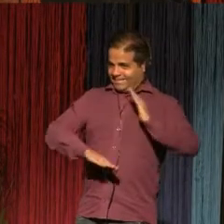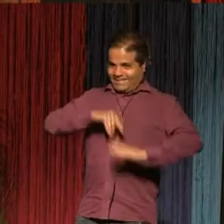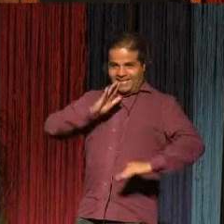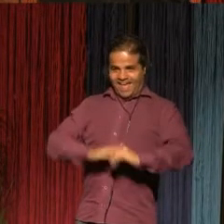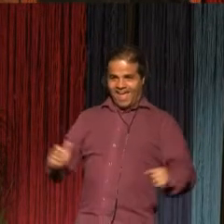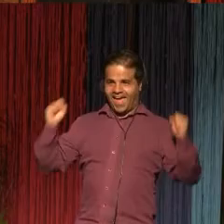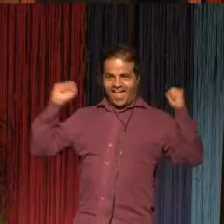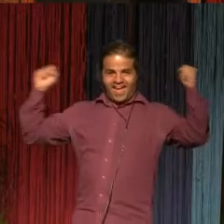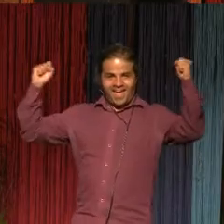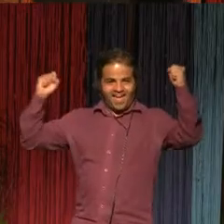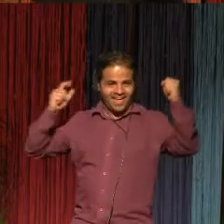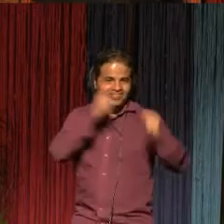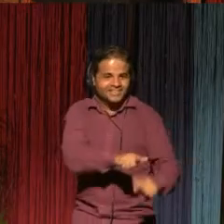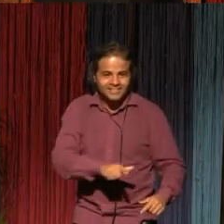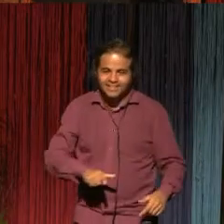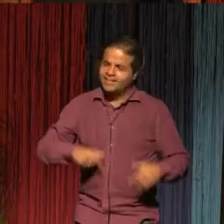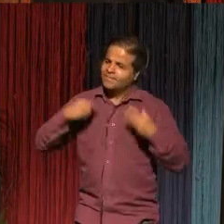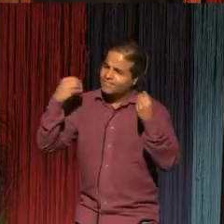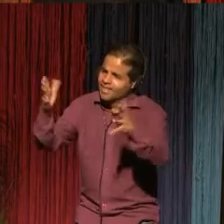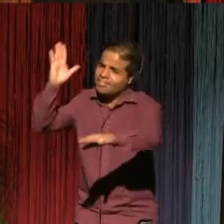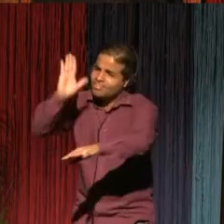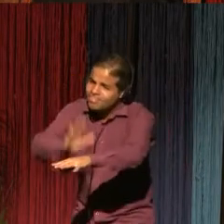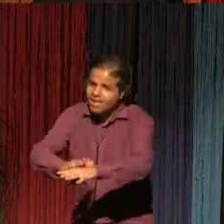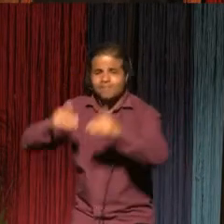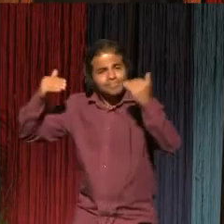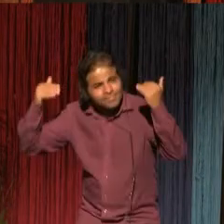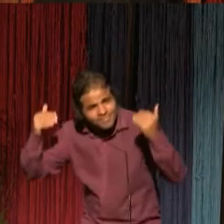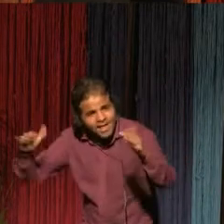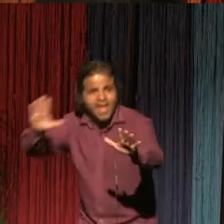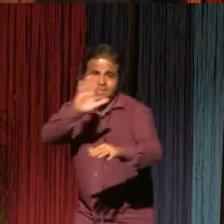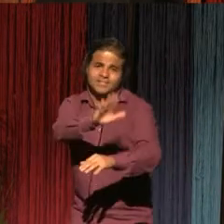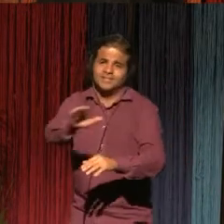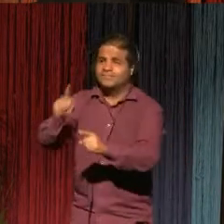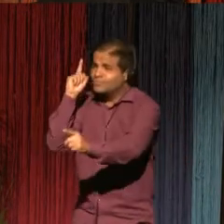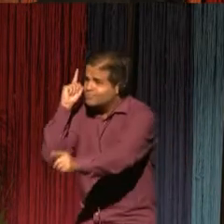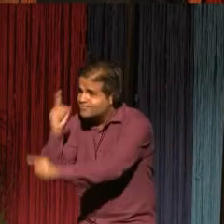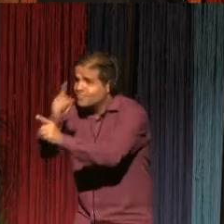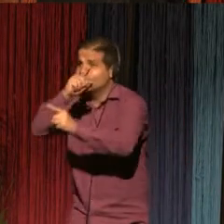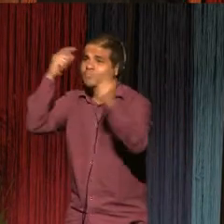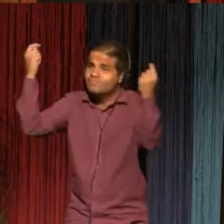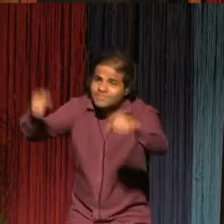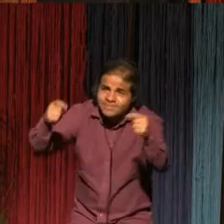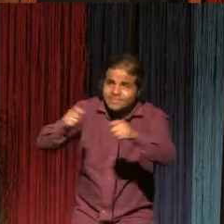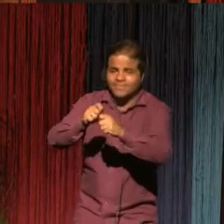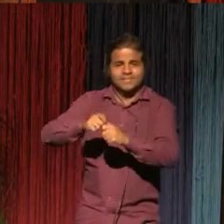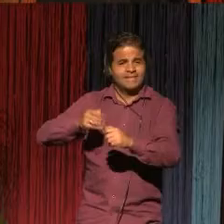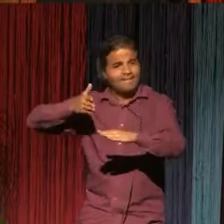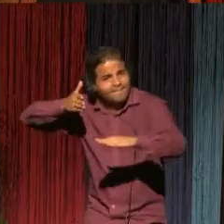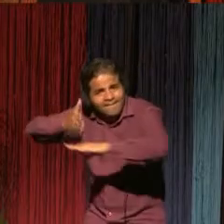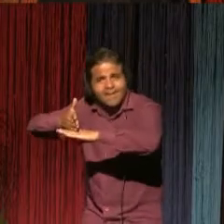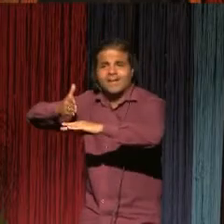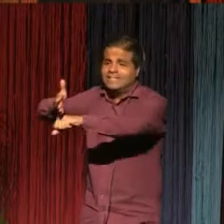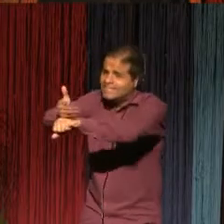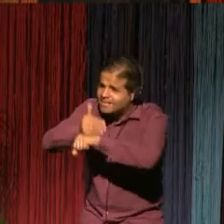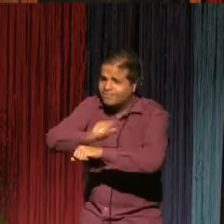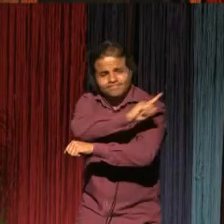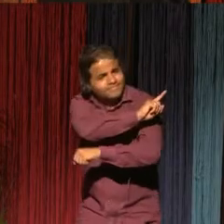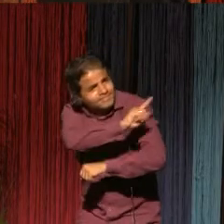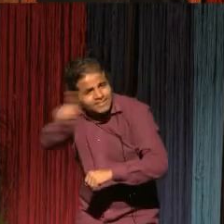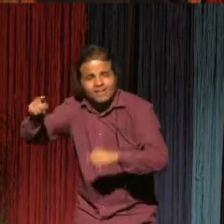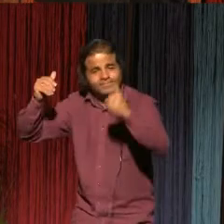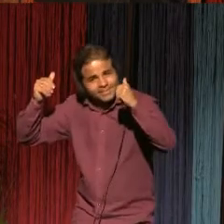fazer aquilo. Dê tempo às crianças para que elas descubram por conta própria. Não intervenha cedo demais para